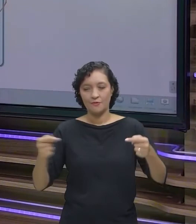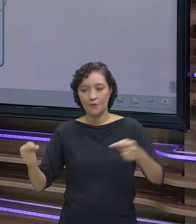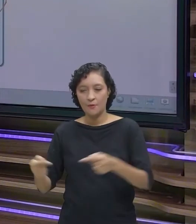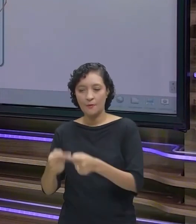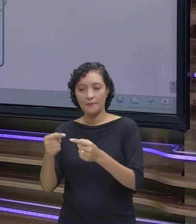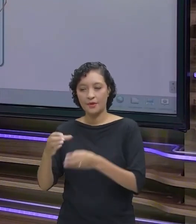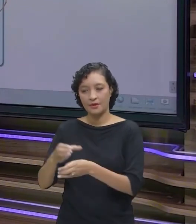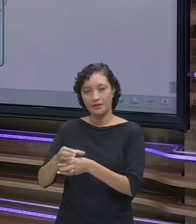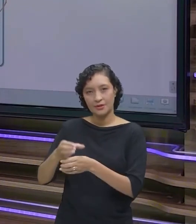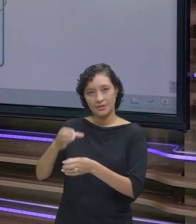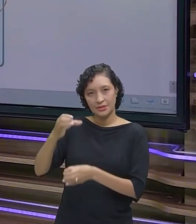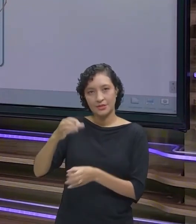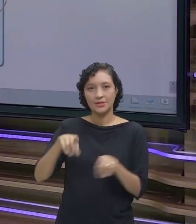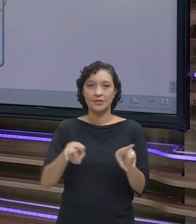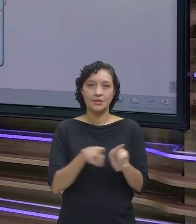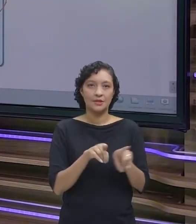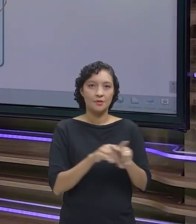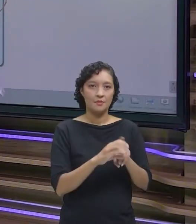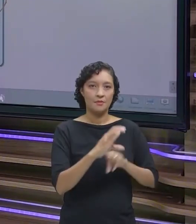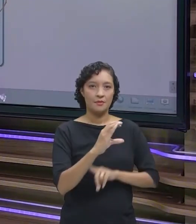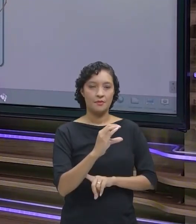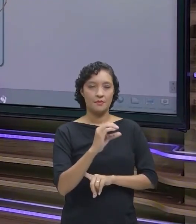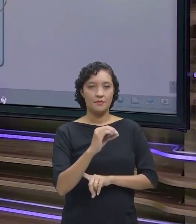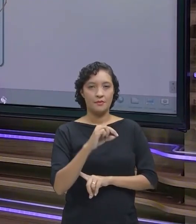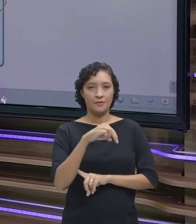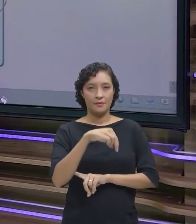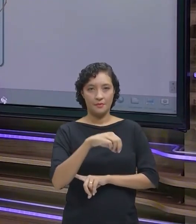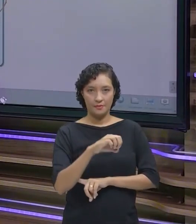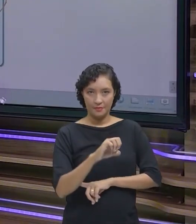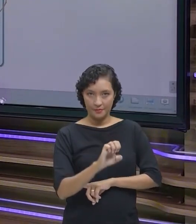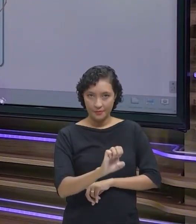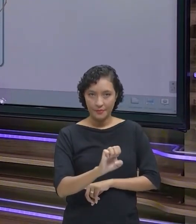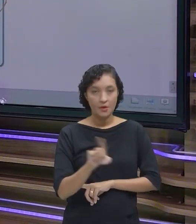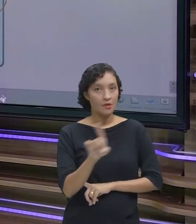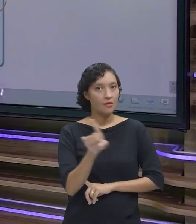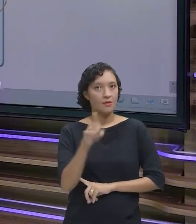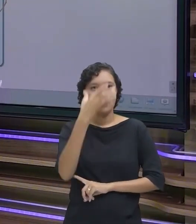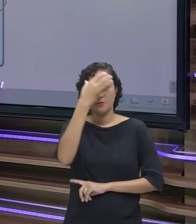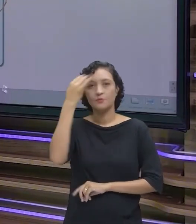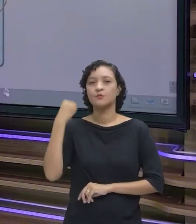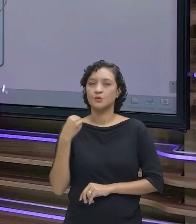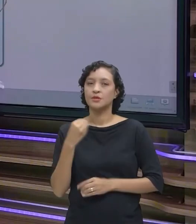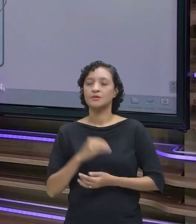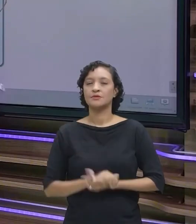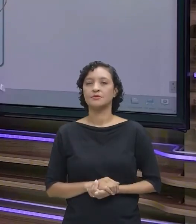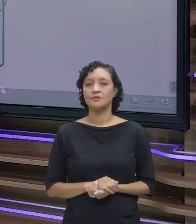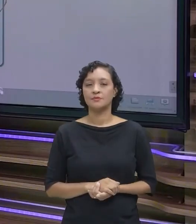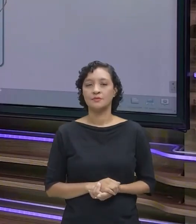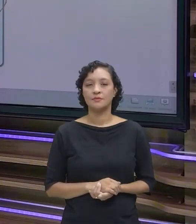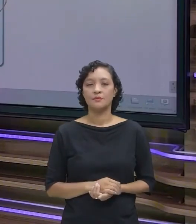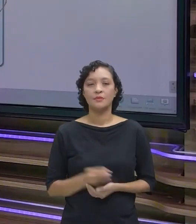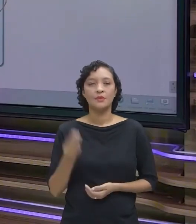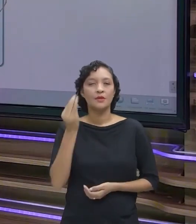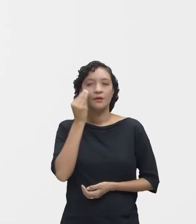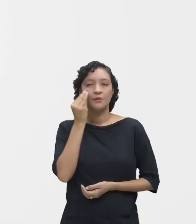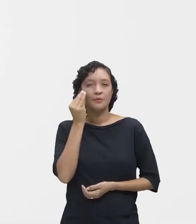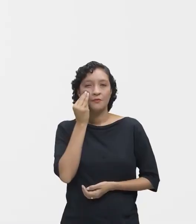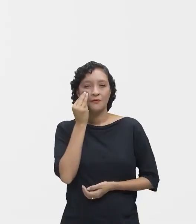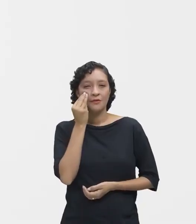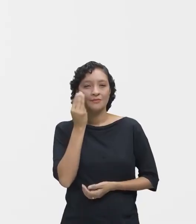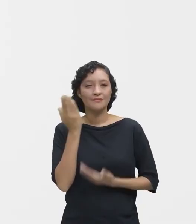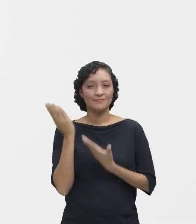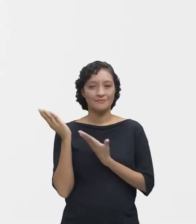e cone. Não esqueçam. Aí nós vamos ver a última cartela. Bora lá.